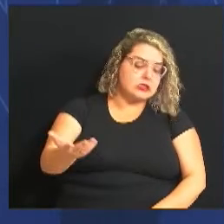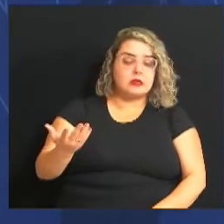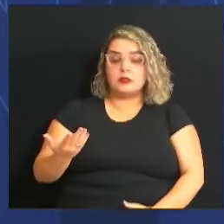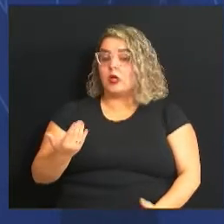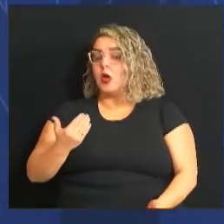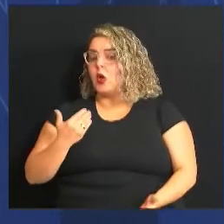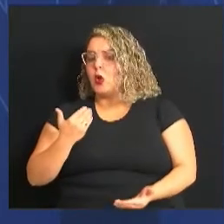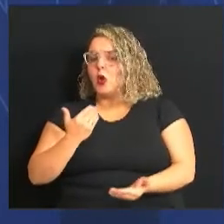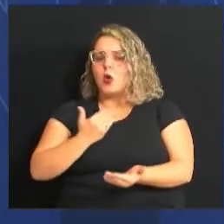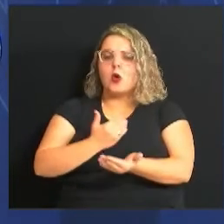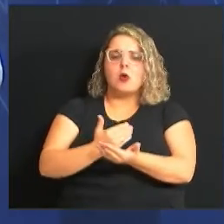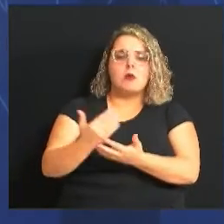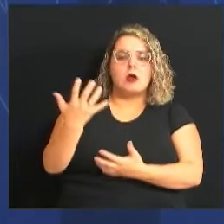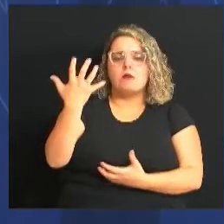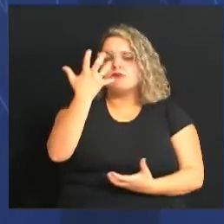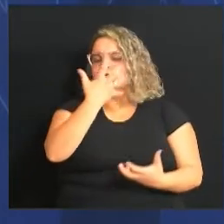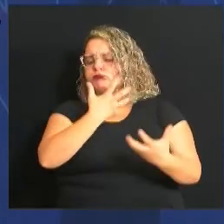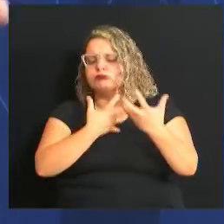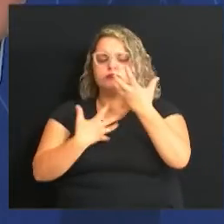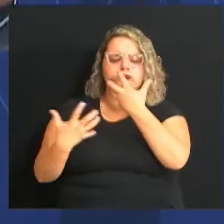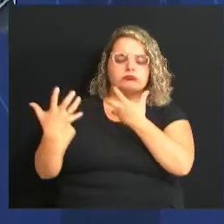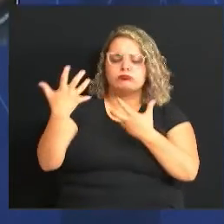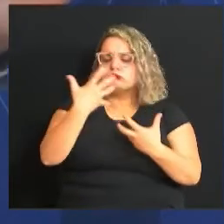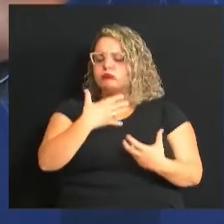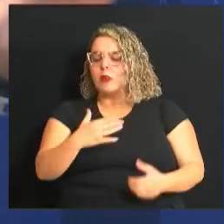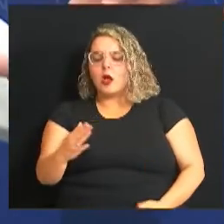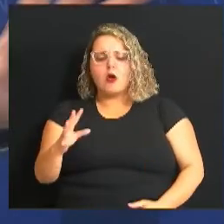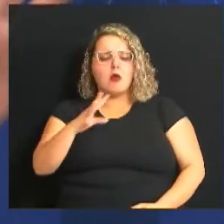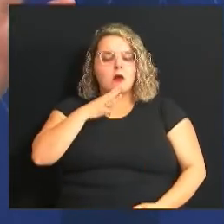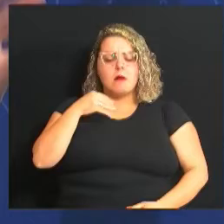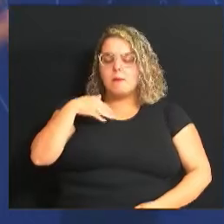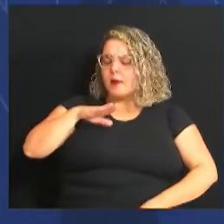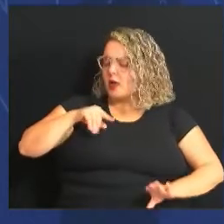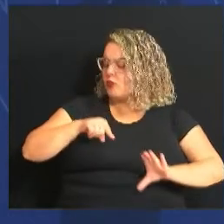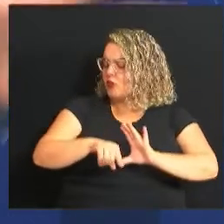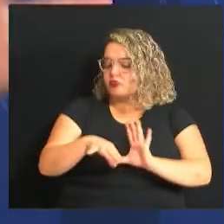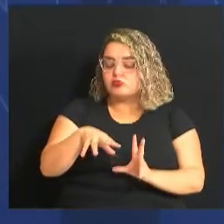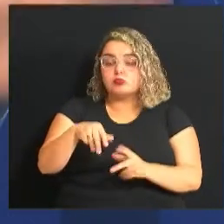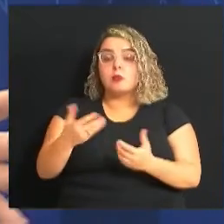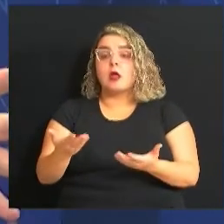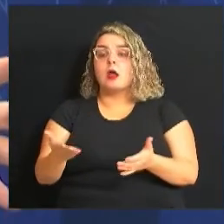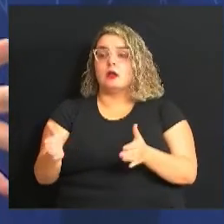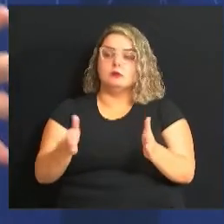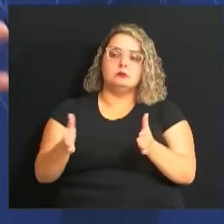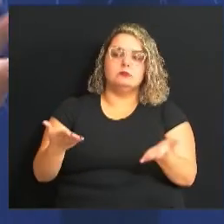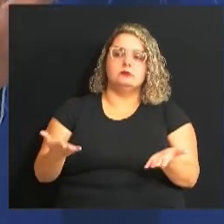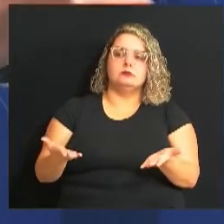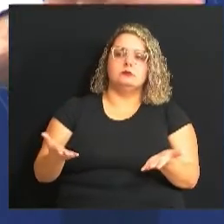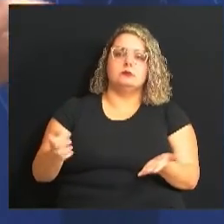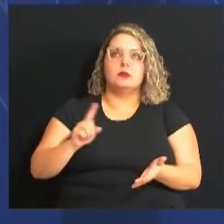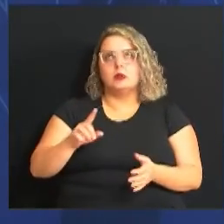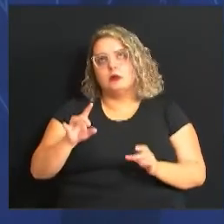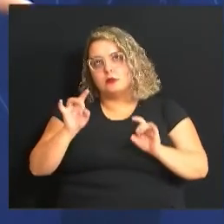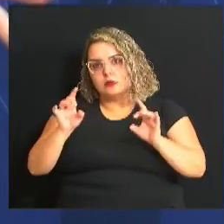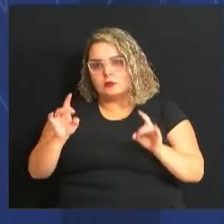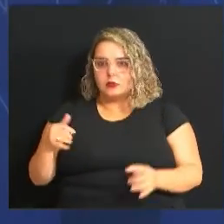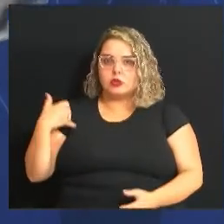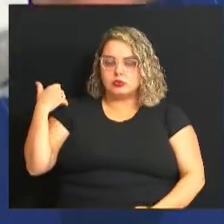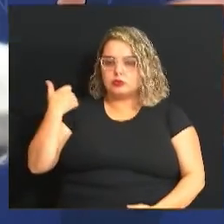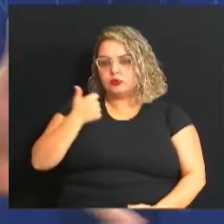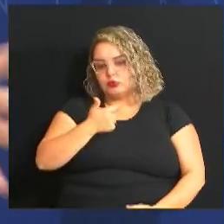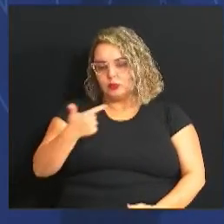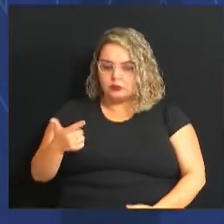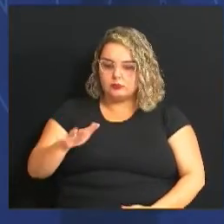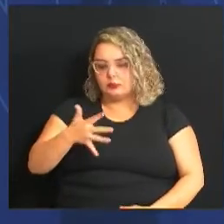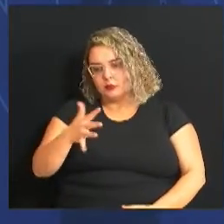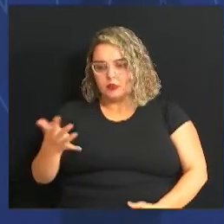a se apaixonar, eles querem conhecer mais o mundo. É a partir dessa época, você falou que não é especificamente com 12 anos, mas mais ou